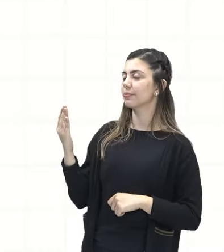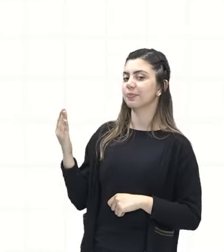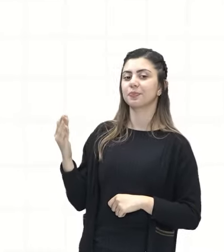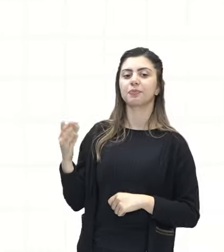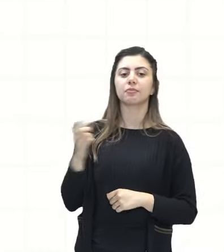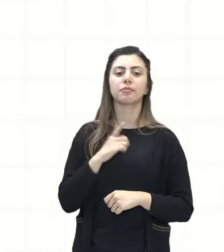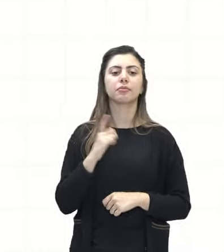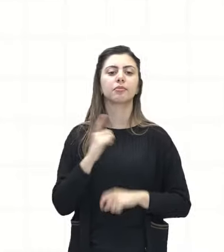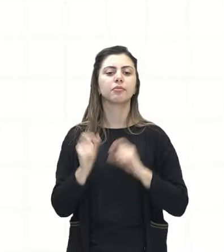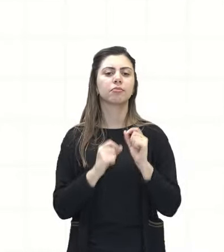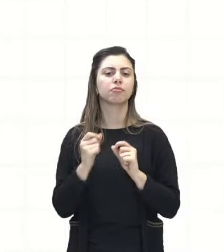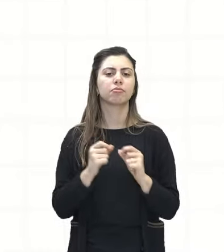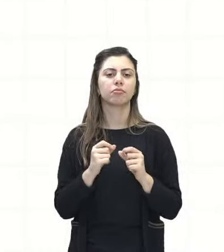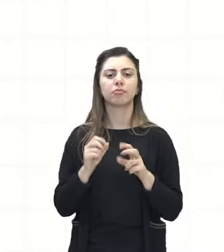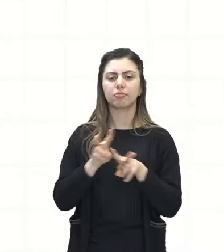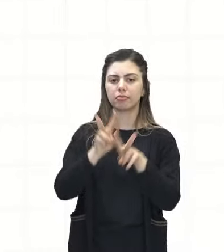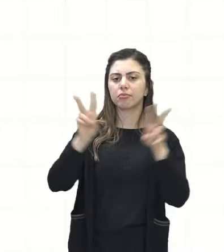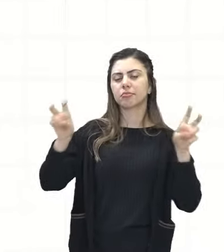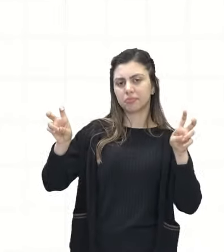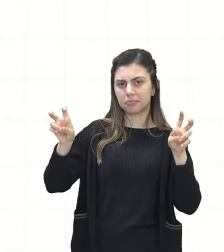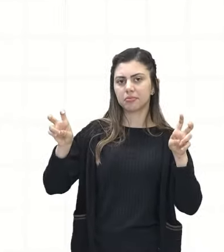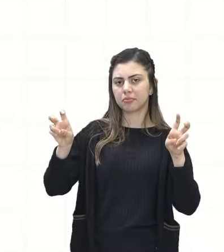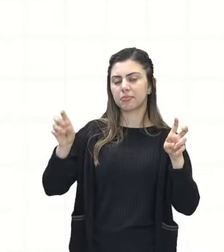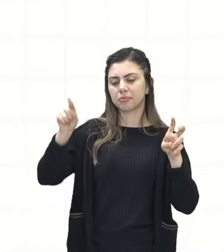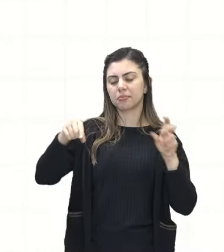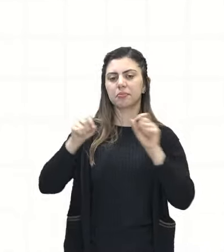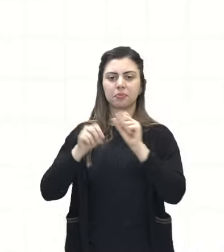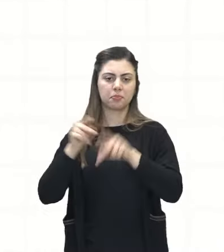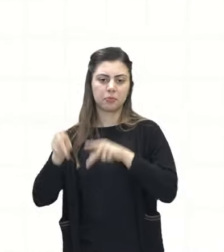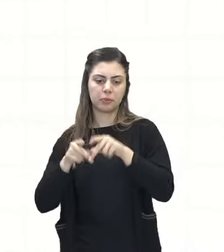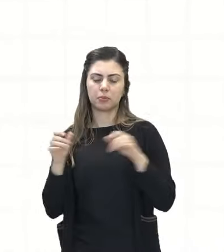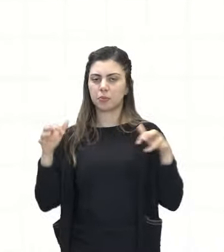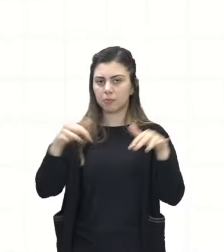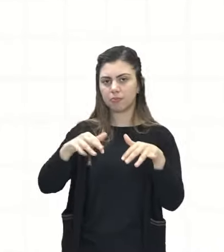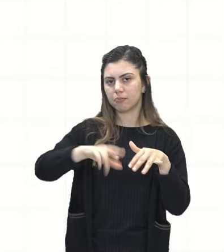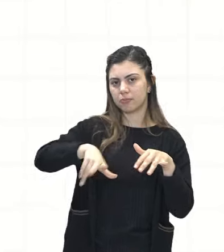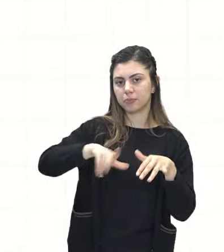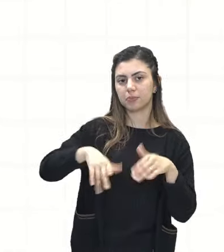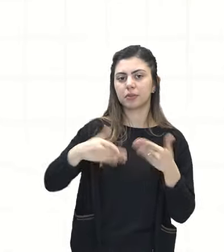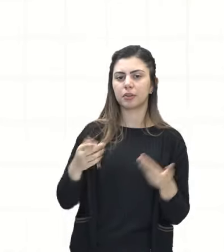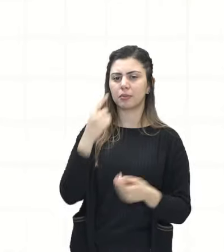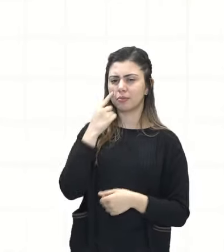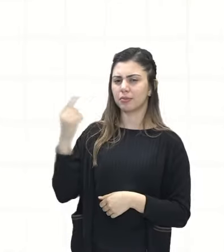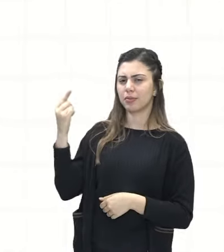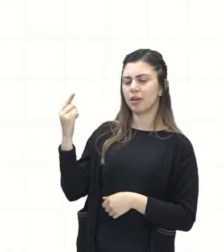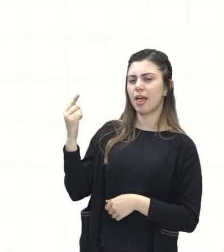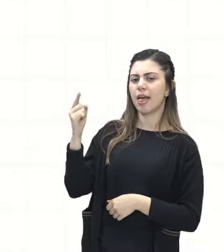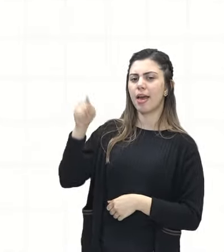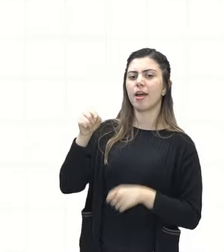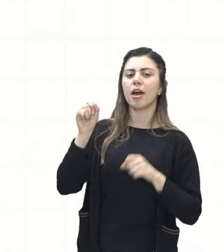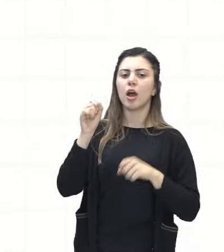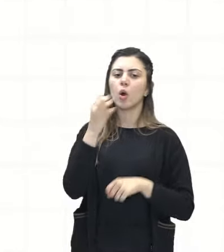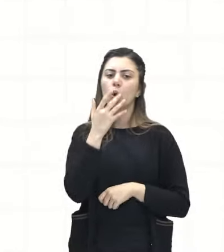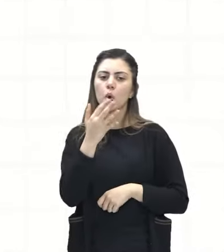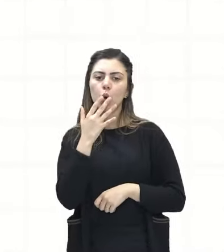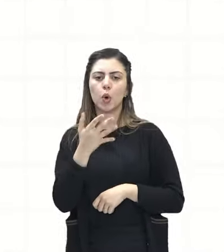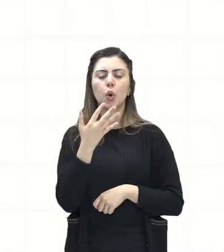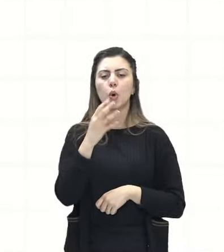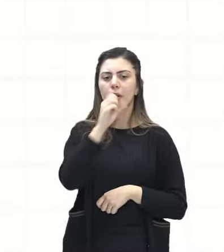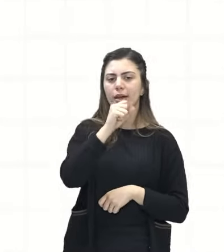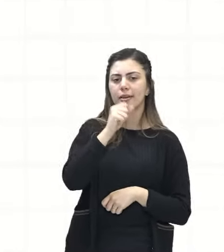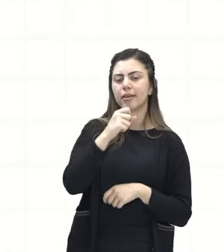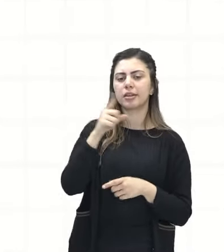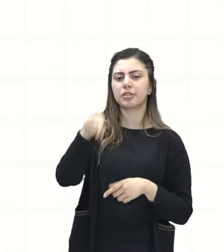grandes vazios humanos ou grandes vazios demográficos essas áreas aqui são as áreas polares que eu falei para vocês tá bom poucas pessoas vivem aí por conta do